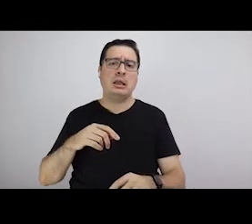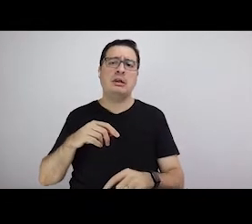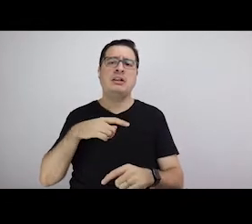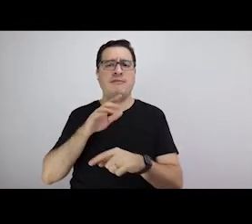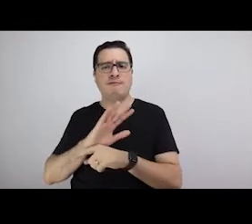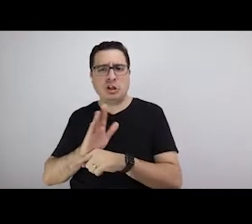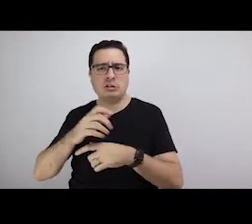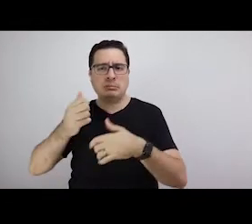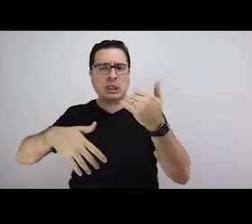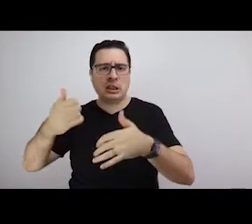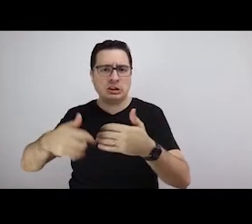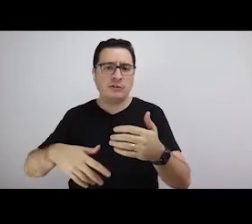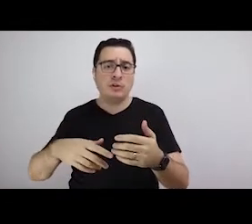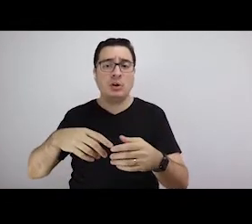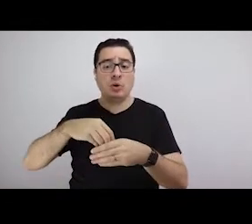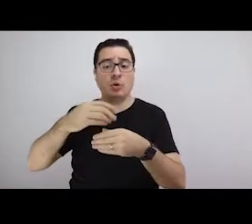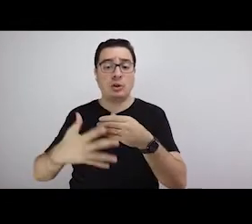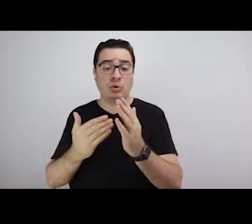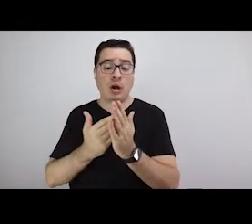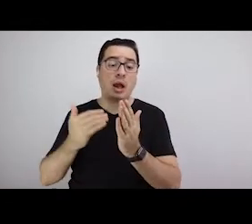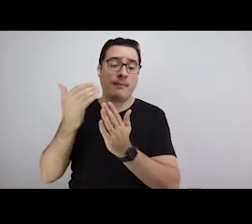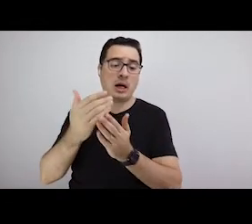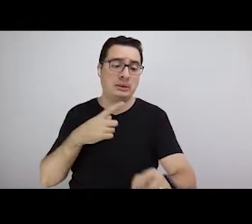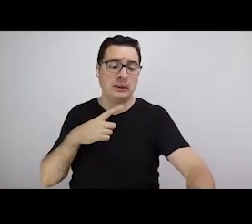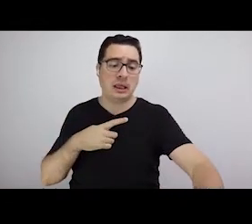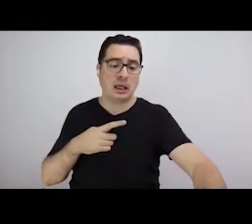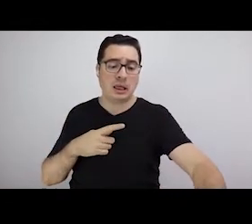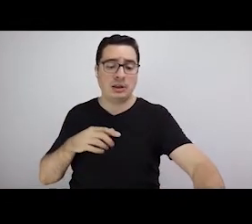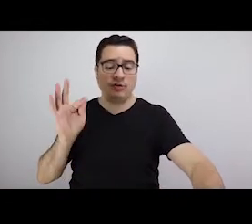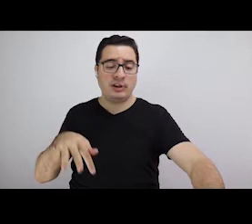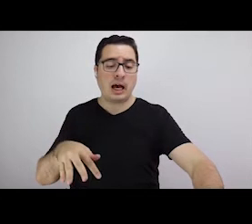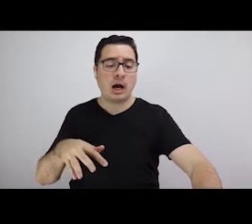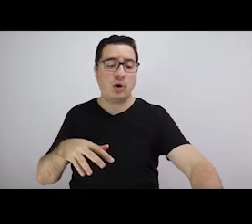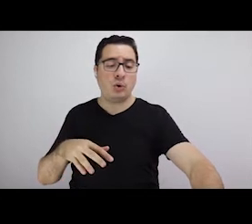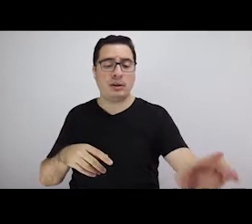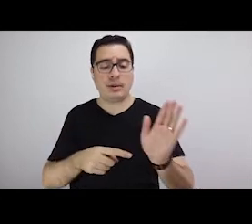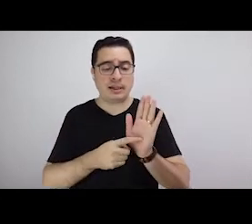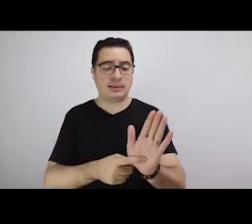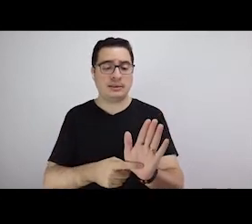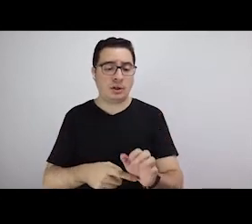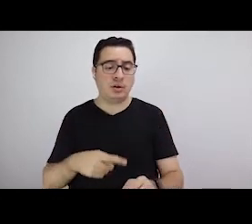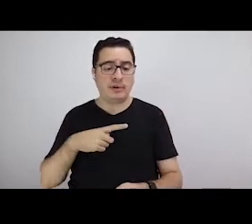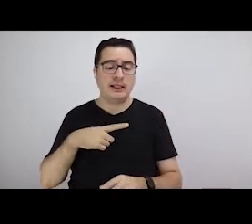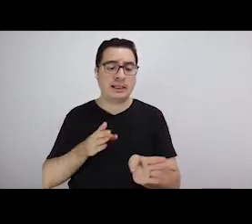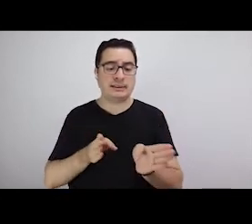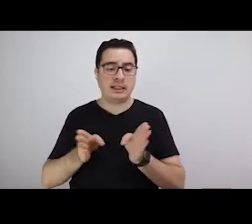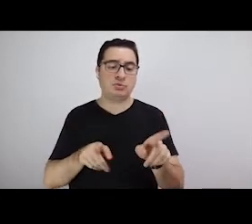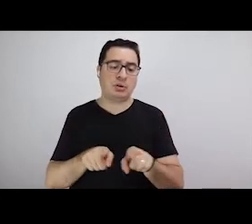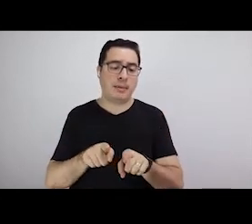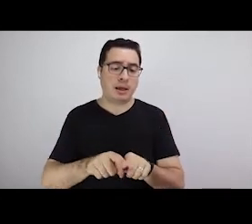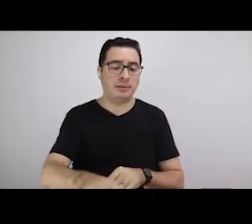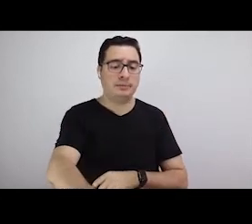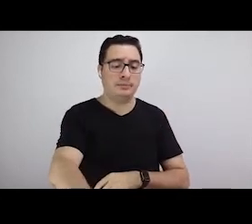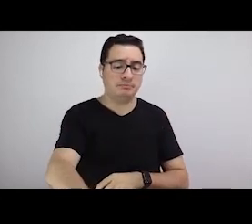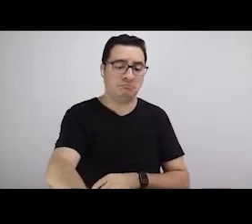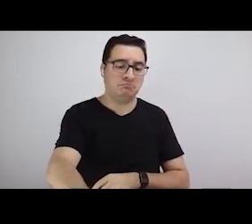explicativos e um conteúdo bônus que a gente trouxe ali no final da apresentação, já vai ter acesso também. Acho